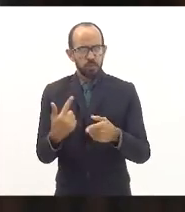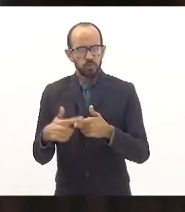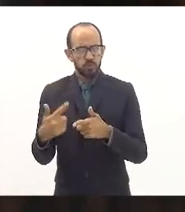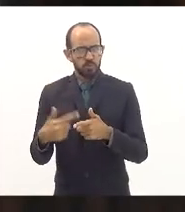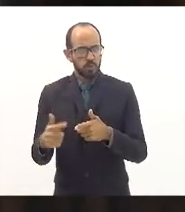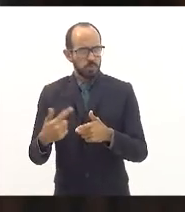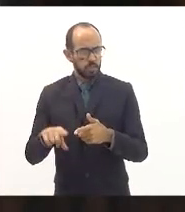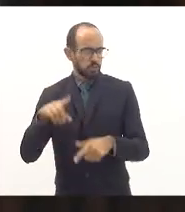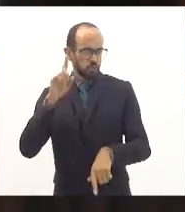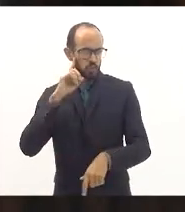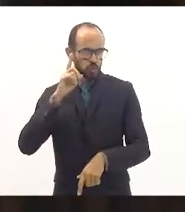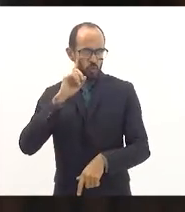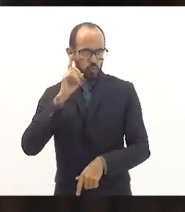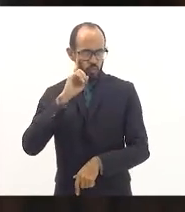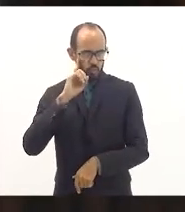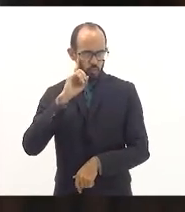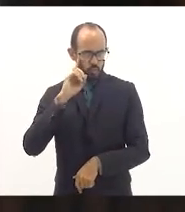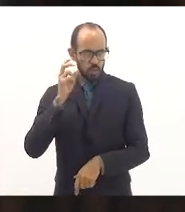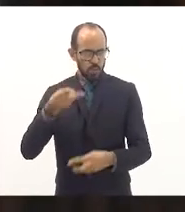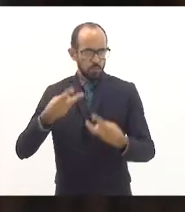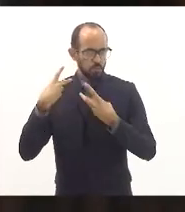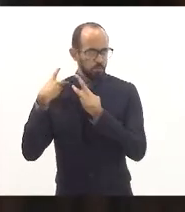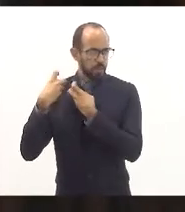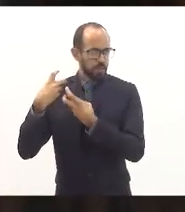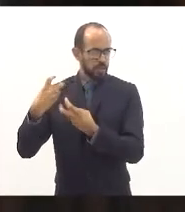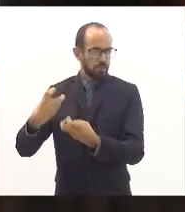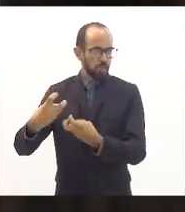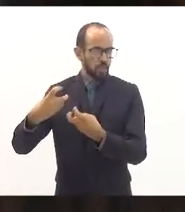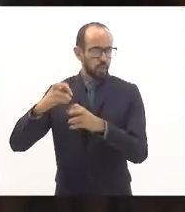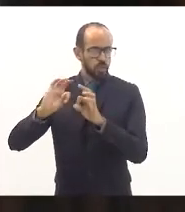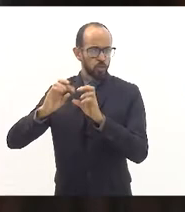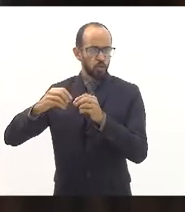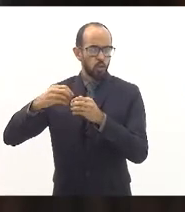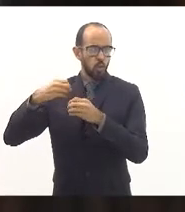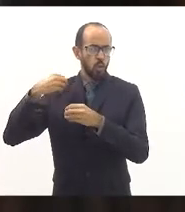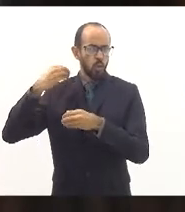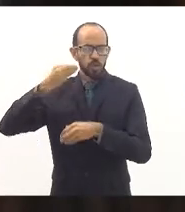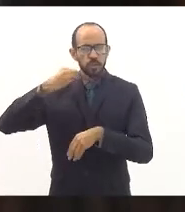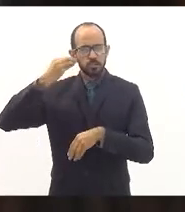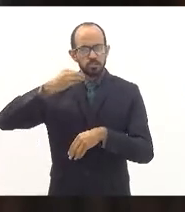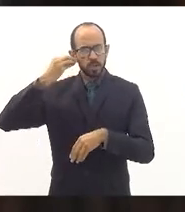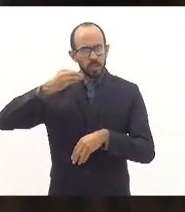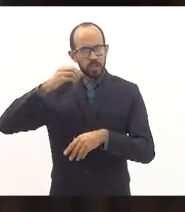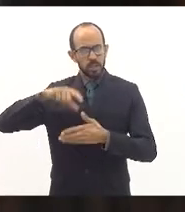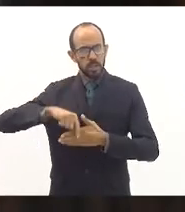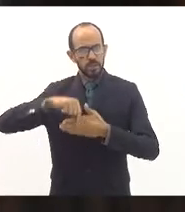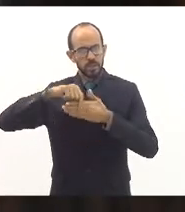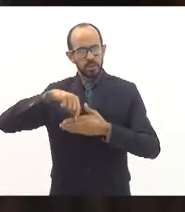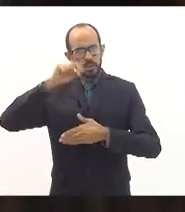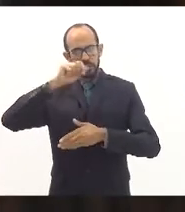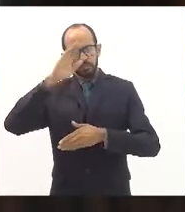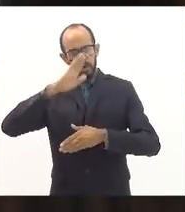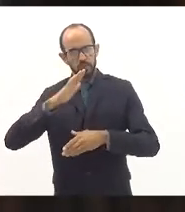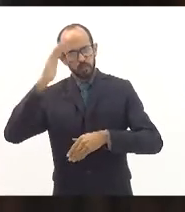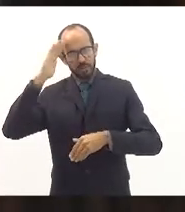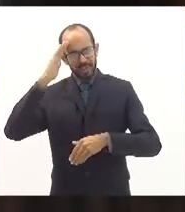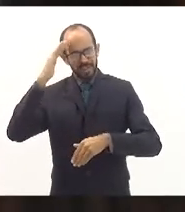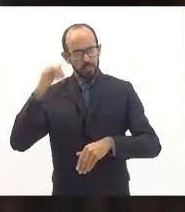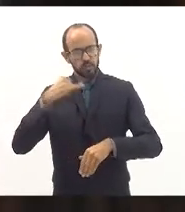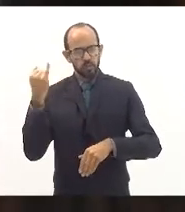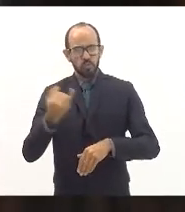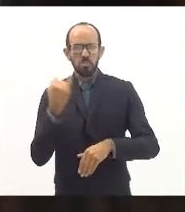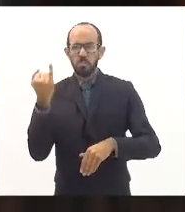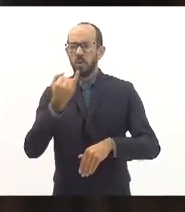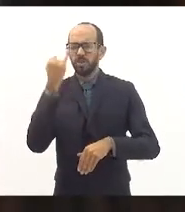seu dia a dia. Olhando para a trajetória desse líder brasileiro, entendemos a importância de seus feitos, ideias e